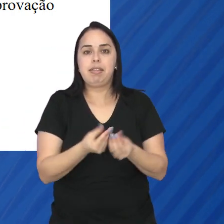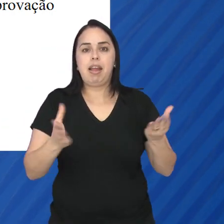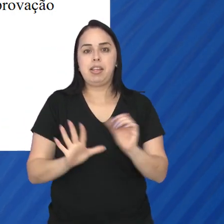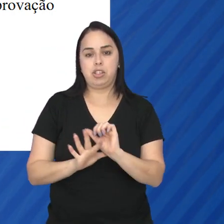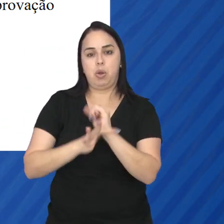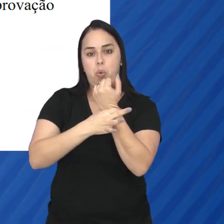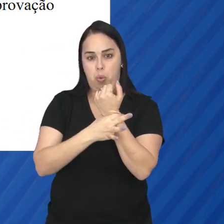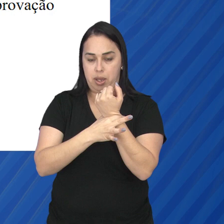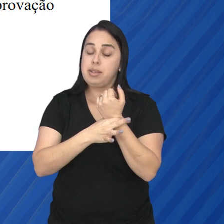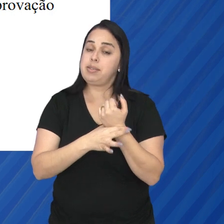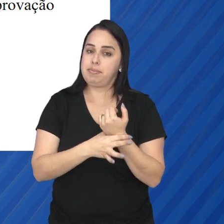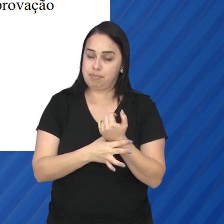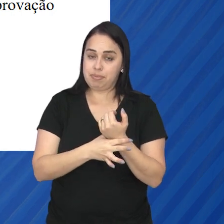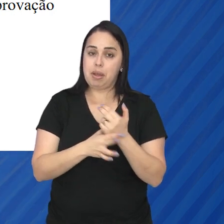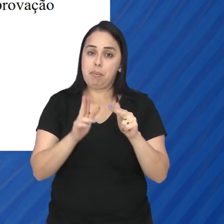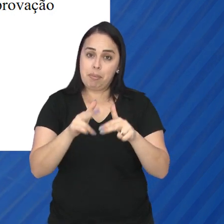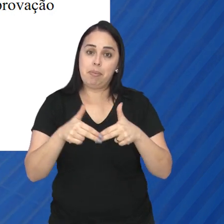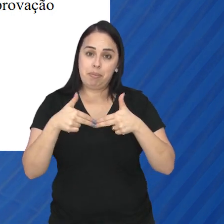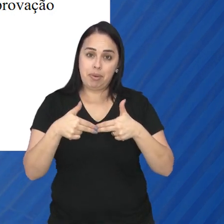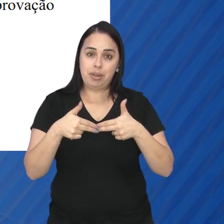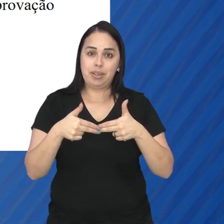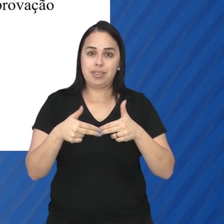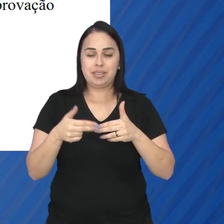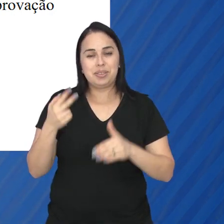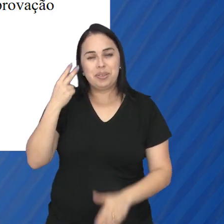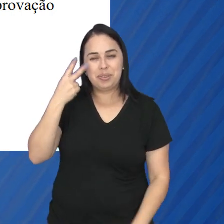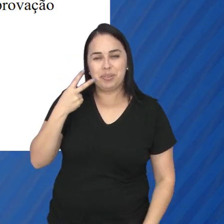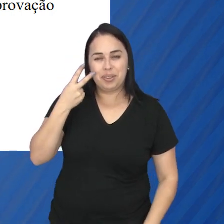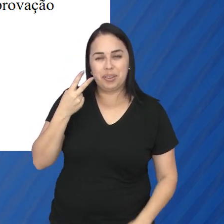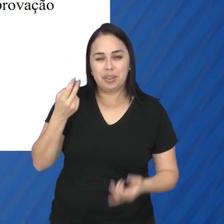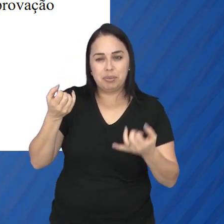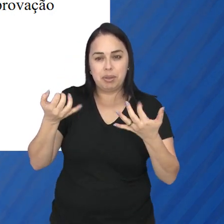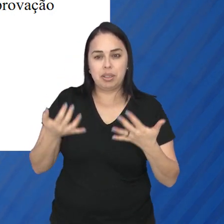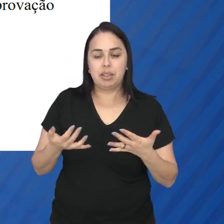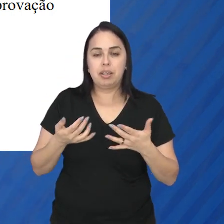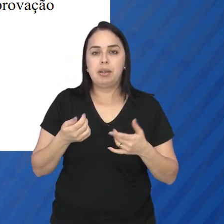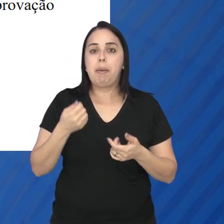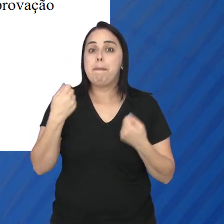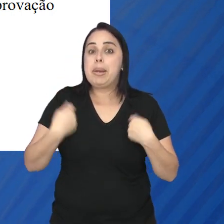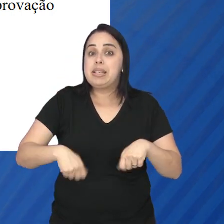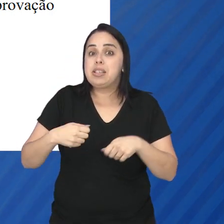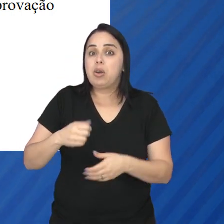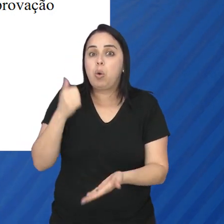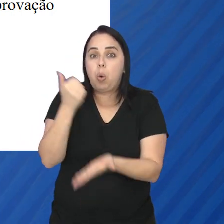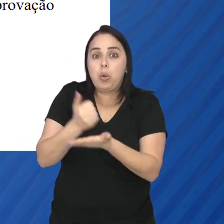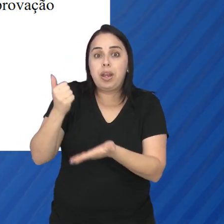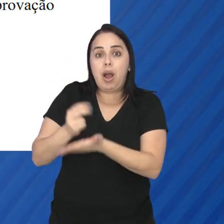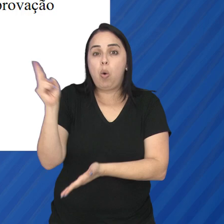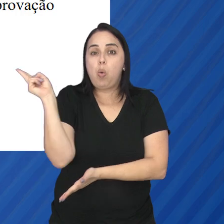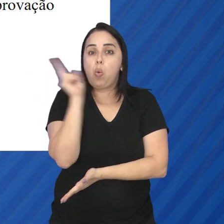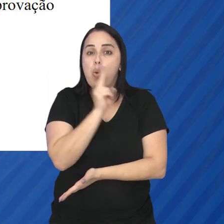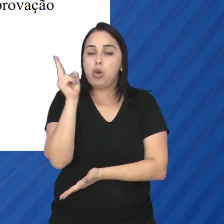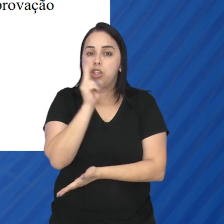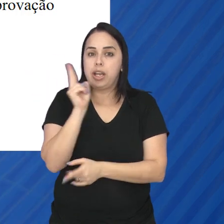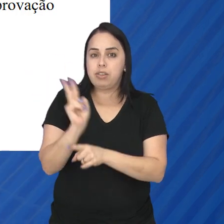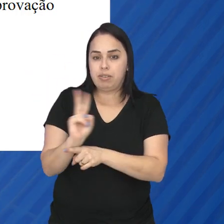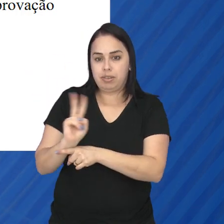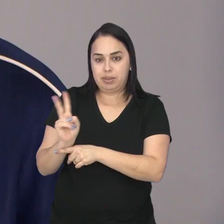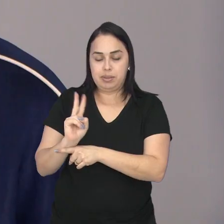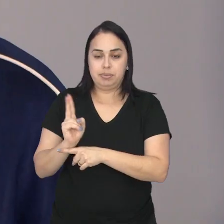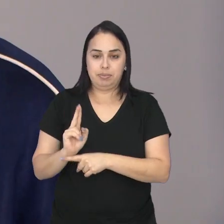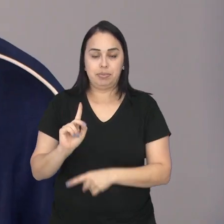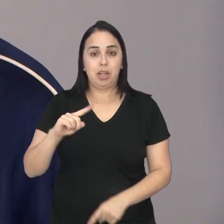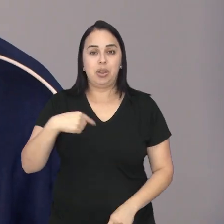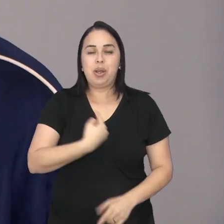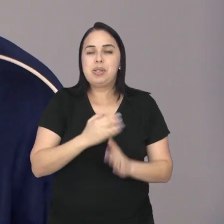atendidas pelas instituições dessa forma de acordo com o parlamentar existe a necessidade urgente de contratação de vigilantes